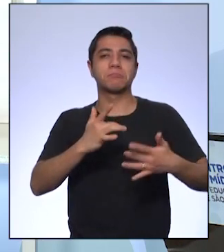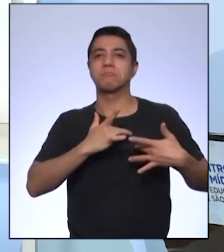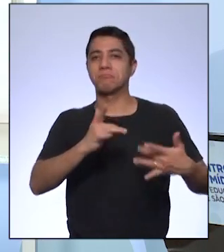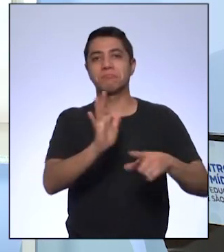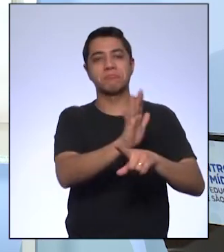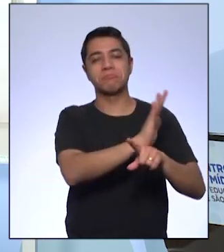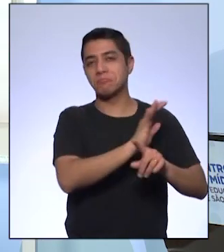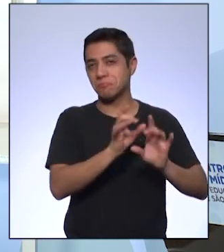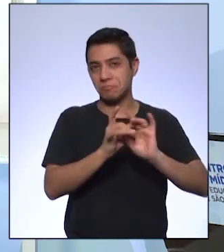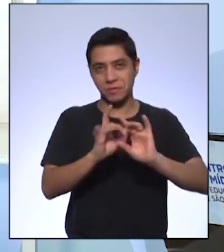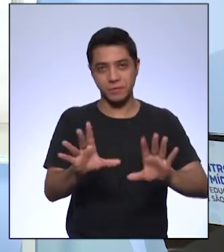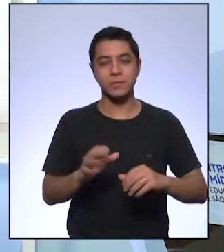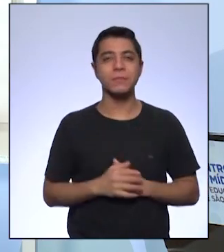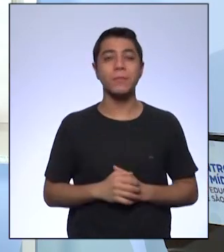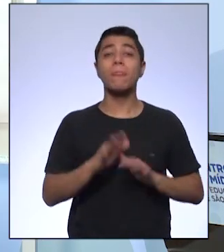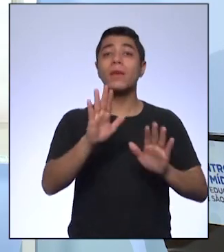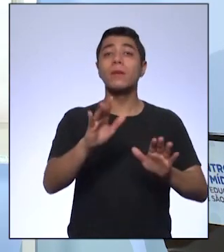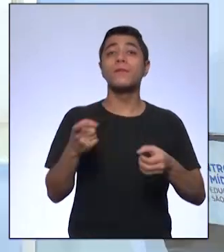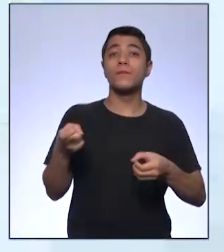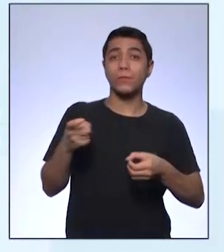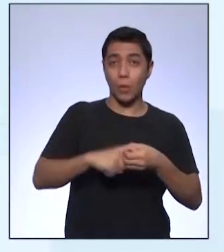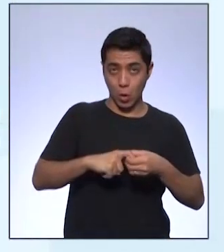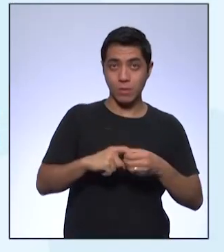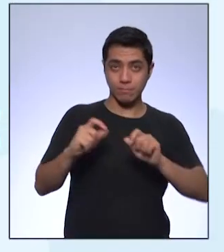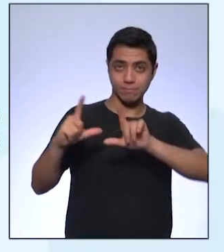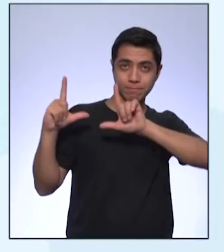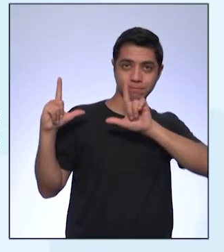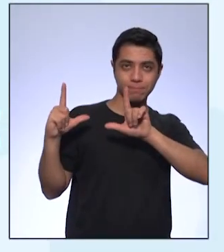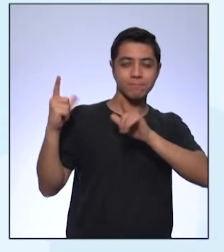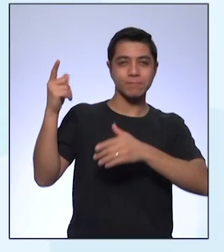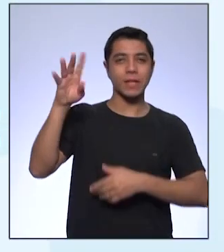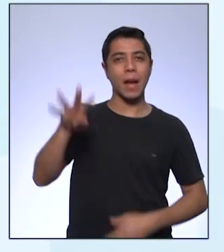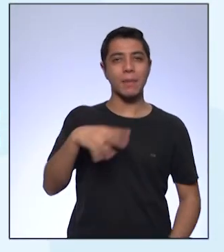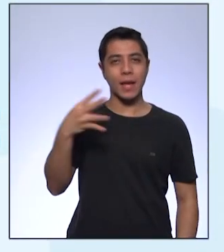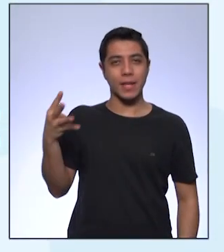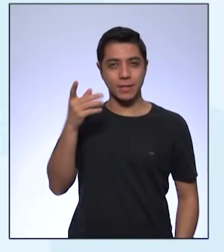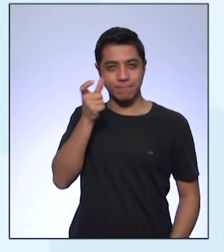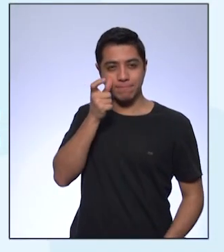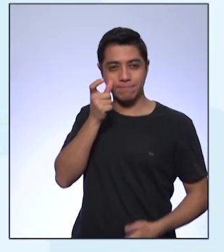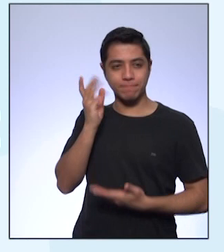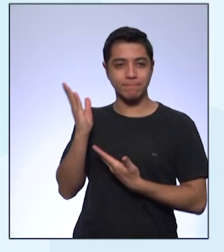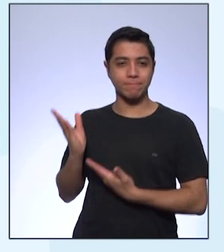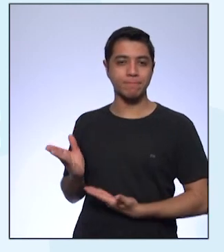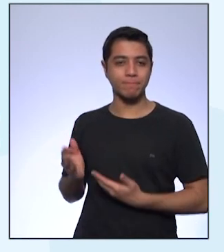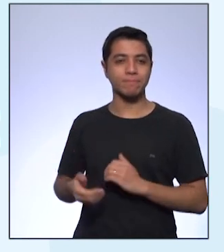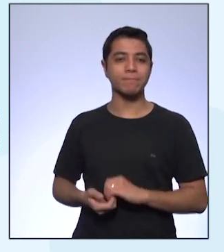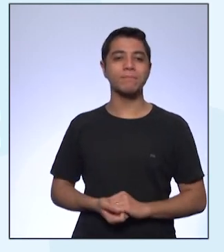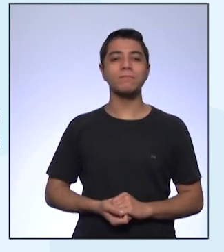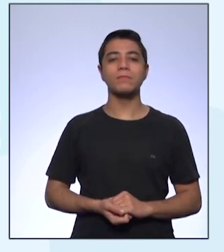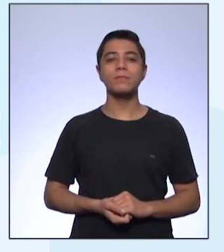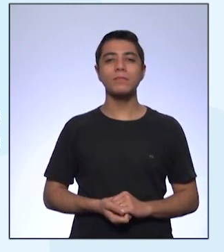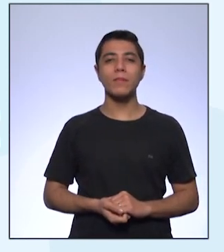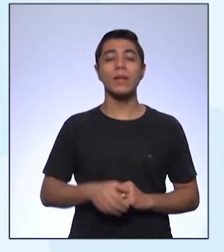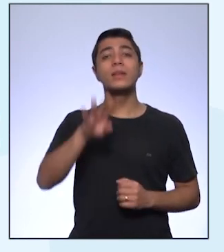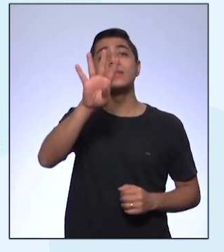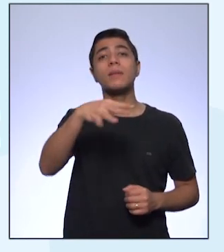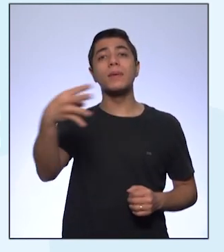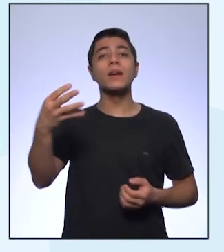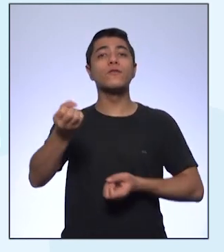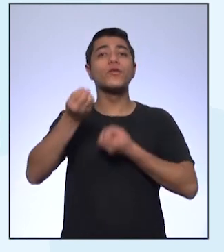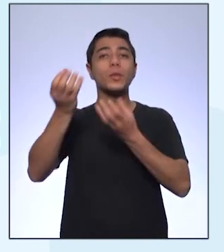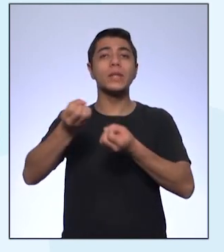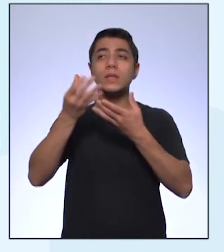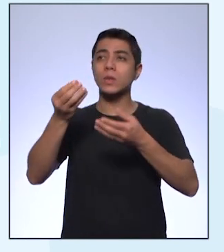Observando as informações, vamos voltar lá na tabelinha. Observando as informações contidas na tabela, qual seria